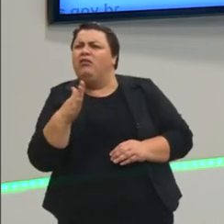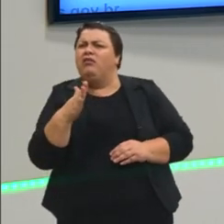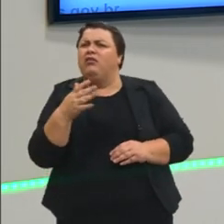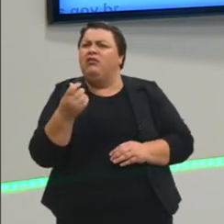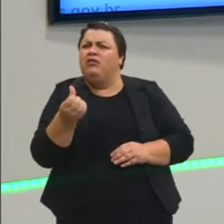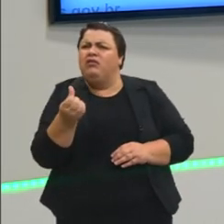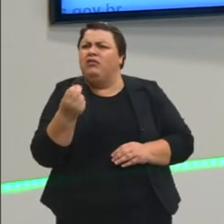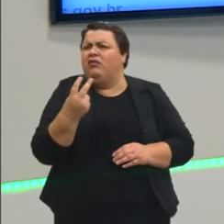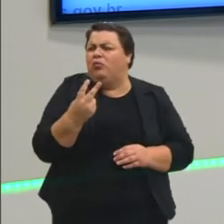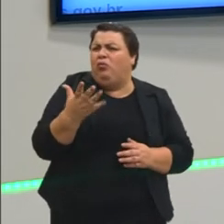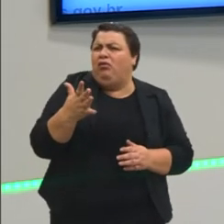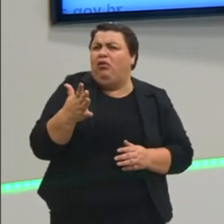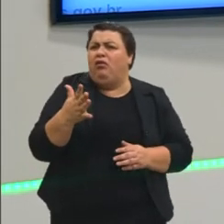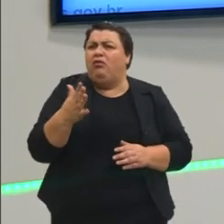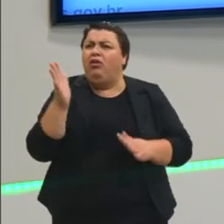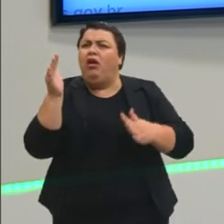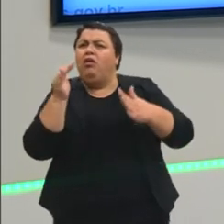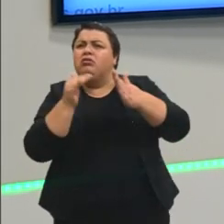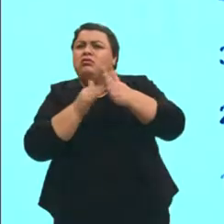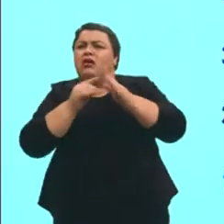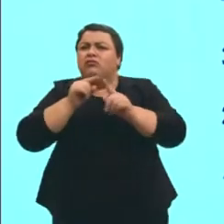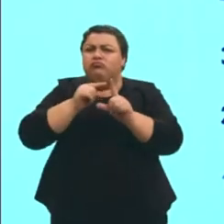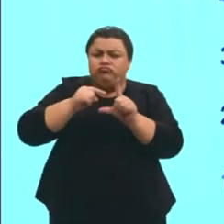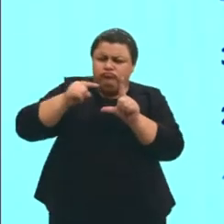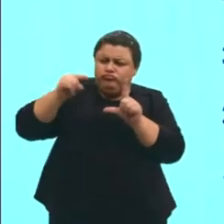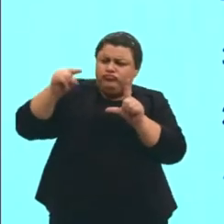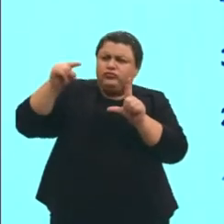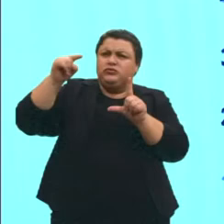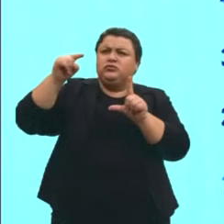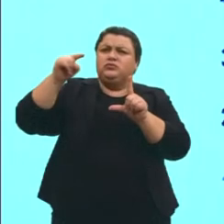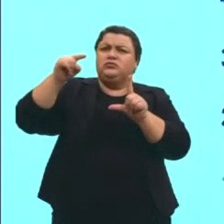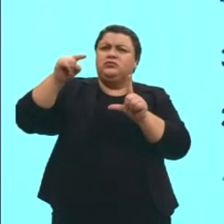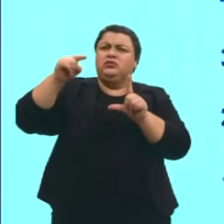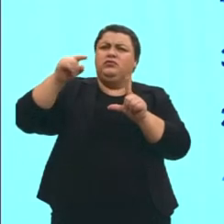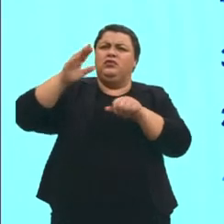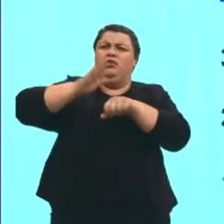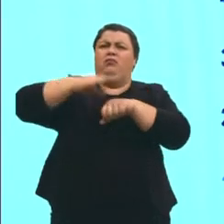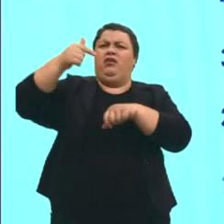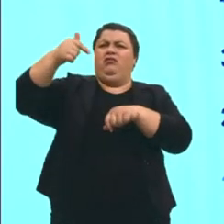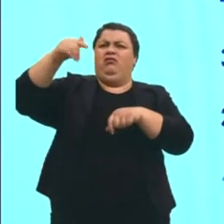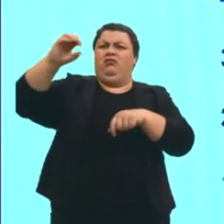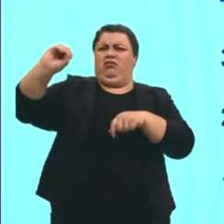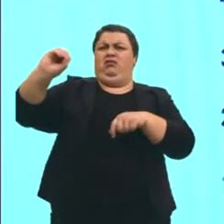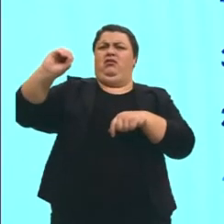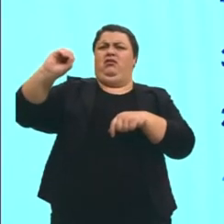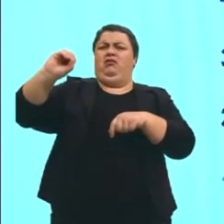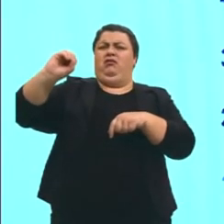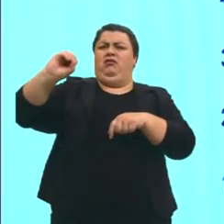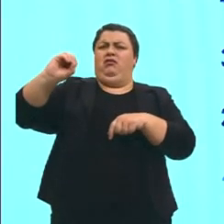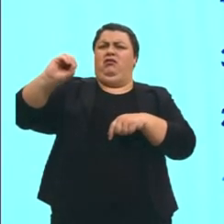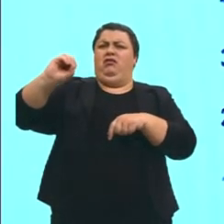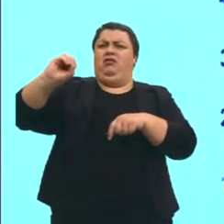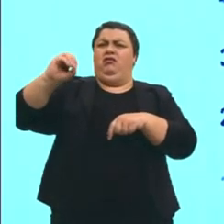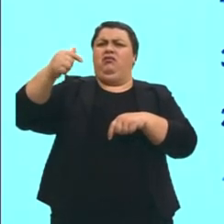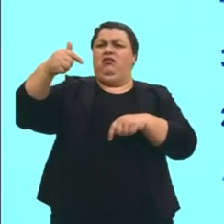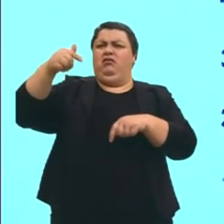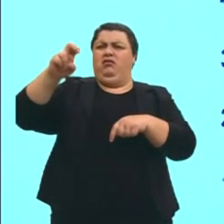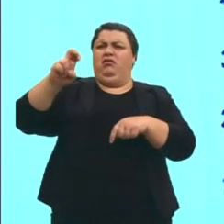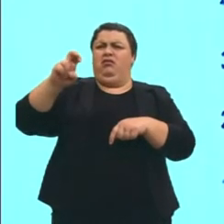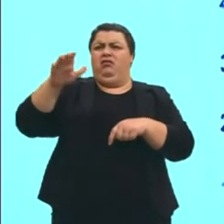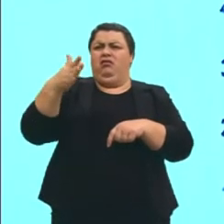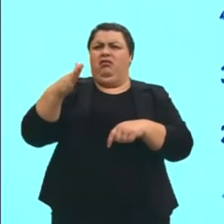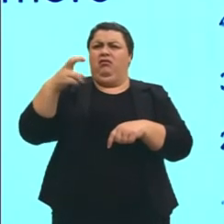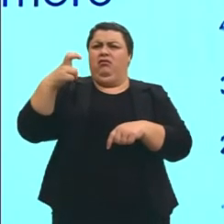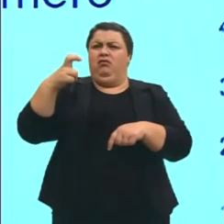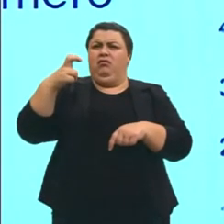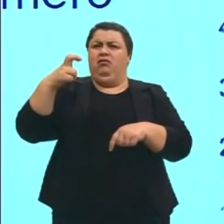talvez sessenta e pouquinhas até eu vou ter mais de 70 né que eu chego até mais de setembro de 75